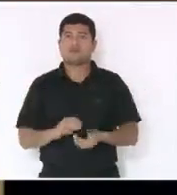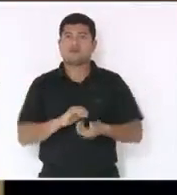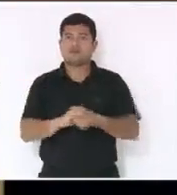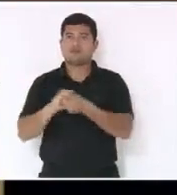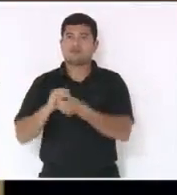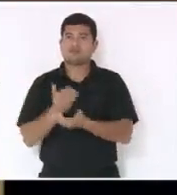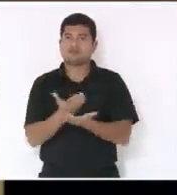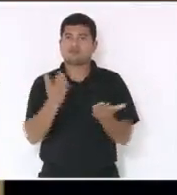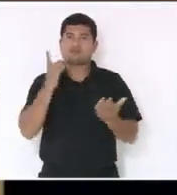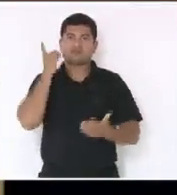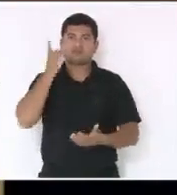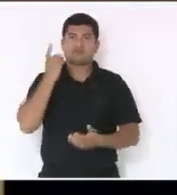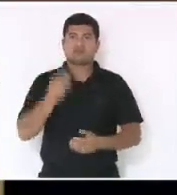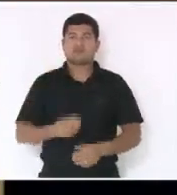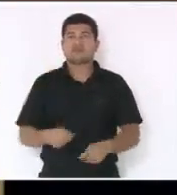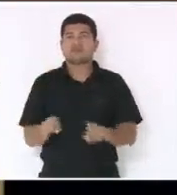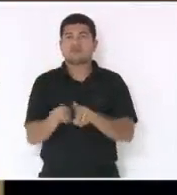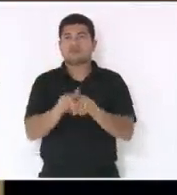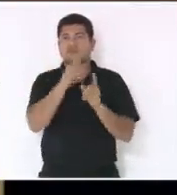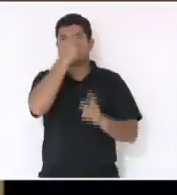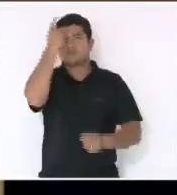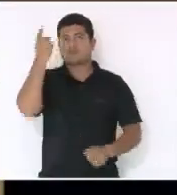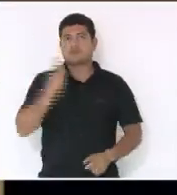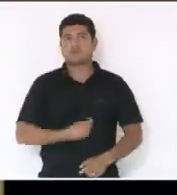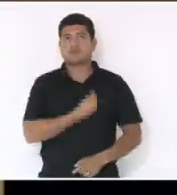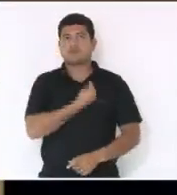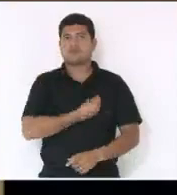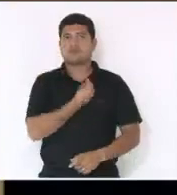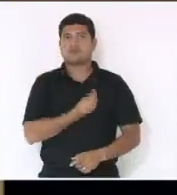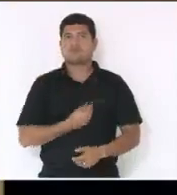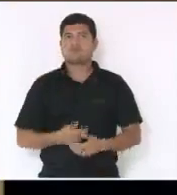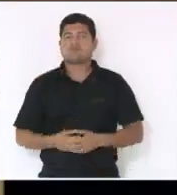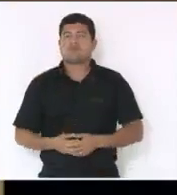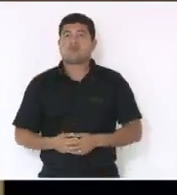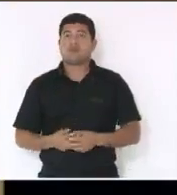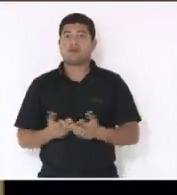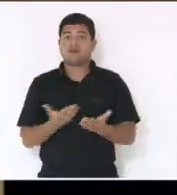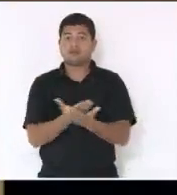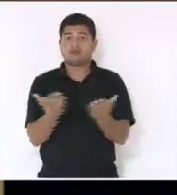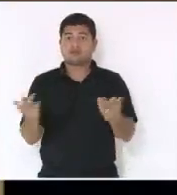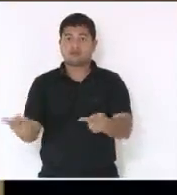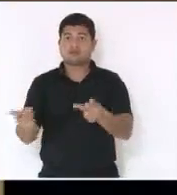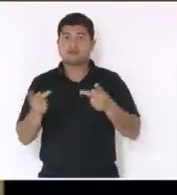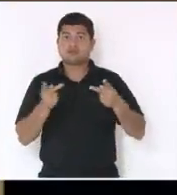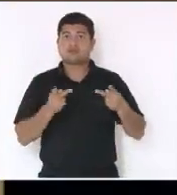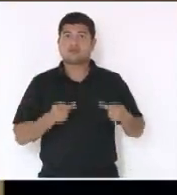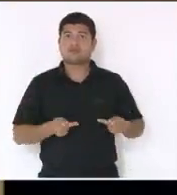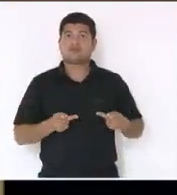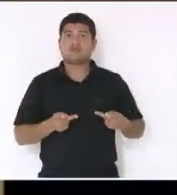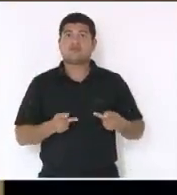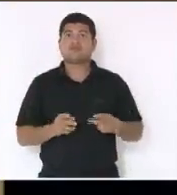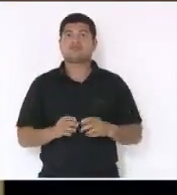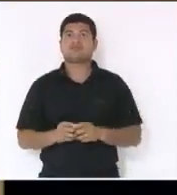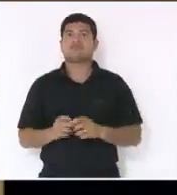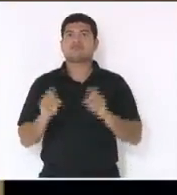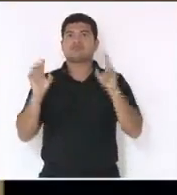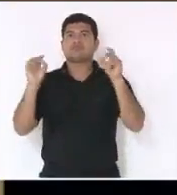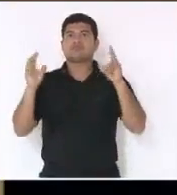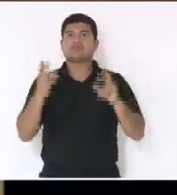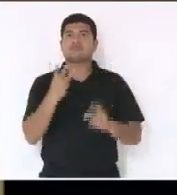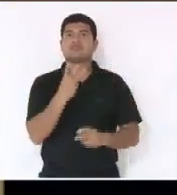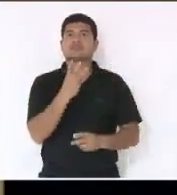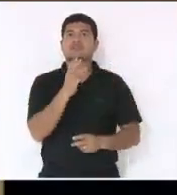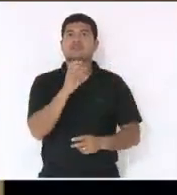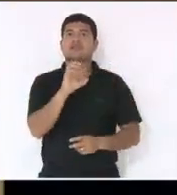deputados e a todos aqui presentes. E gostaria de fazer o convite oficial para que todos prestigiem a nossa 30ª Festa Nacional do